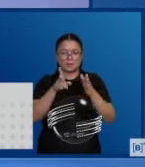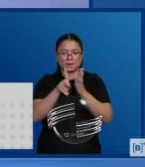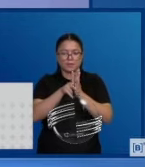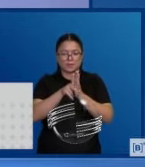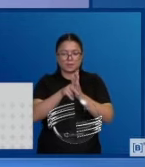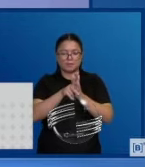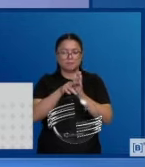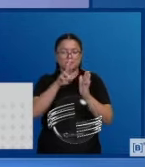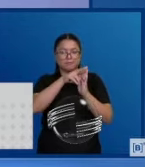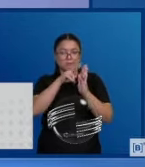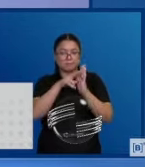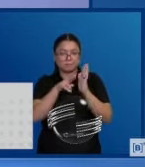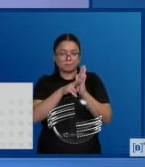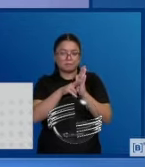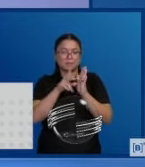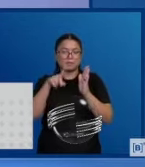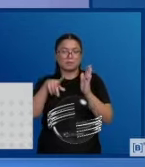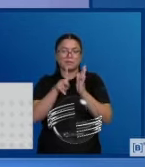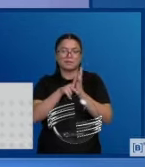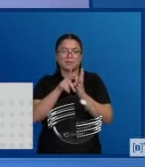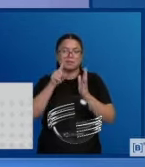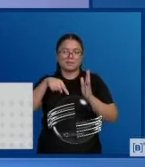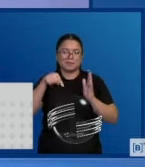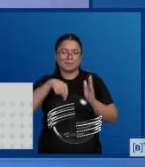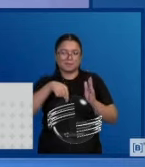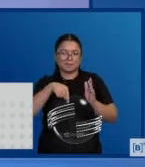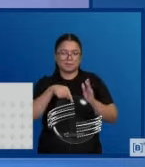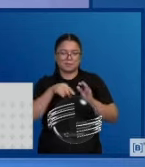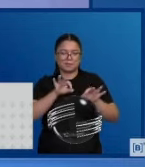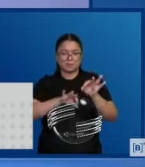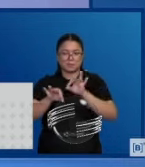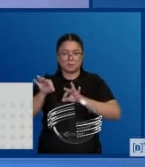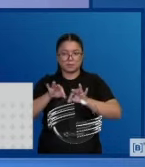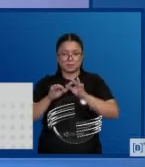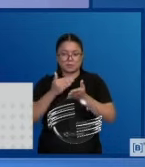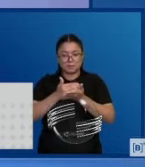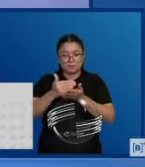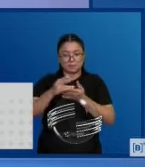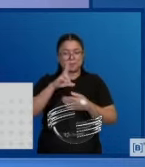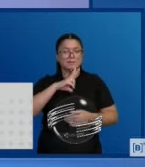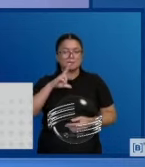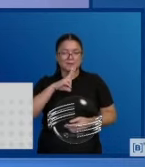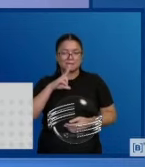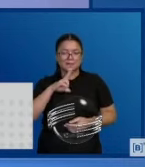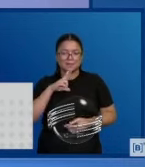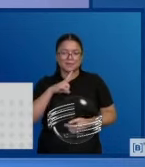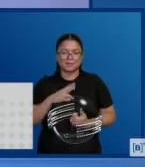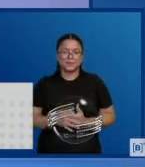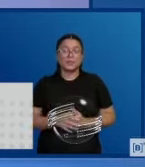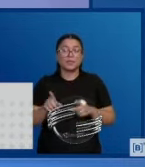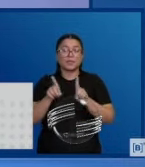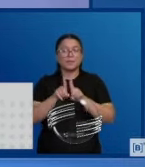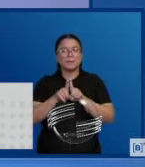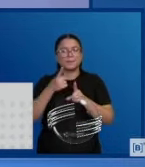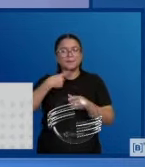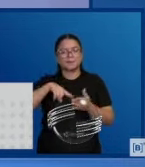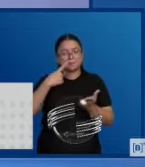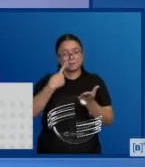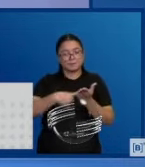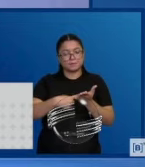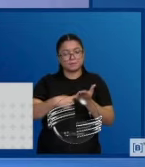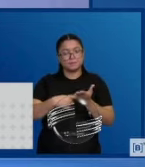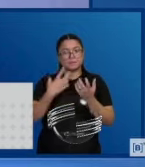outro, senão a concessão dos serviços para a iniciativa privada. E contamos com a compreensão